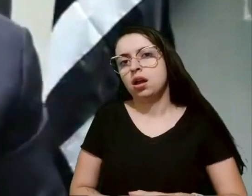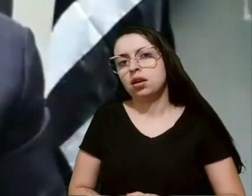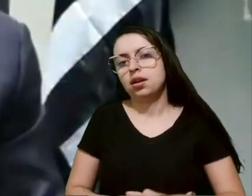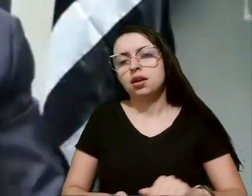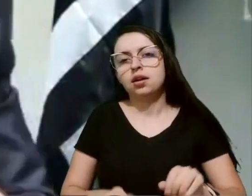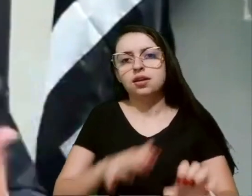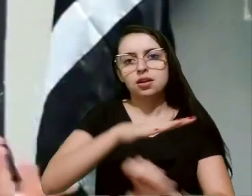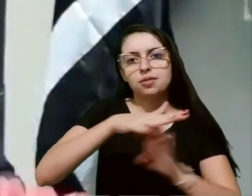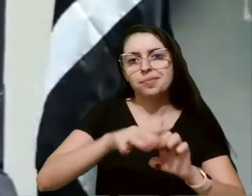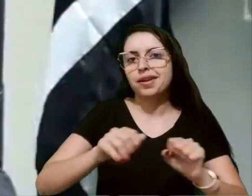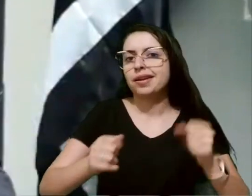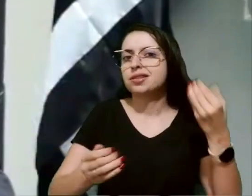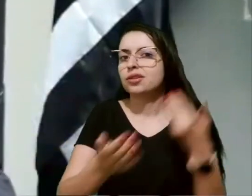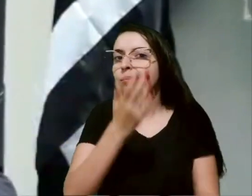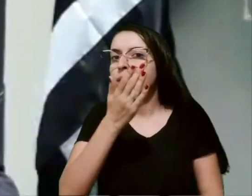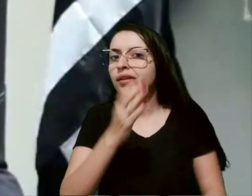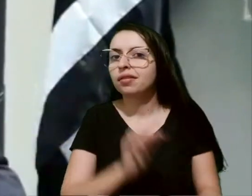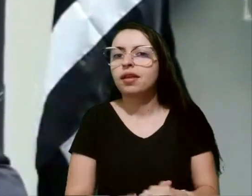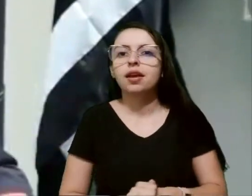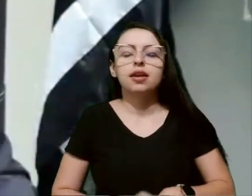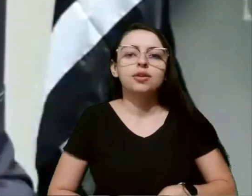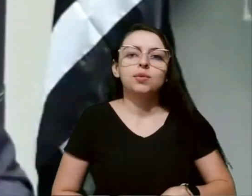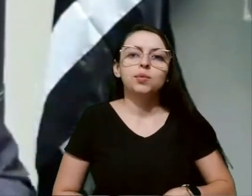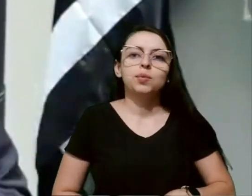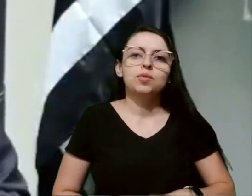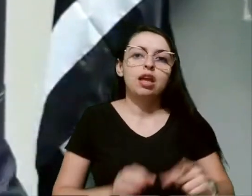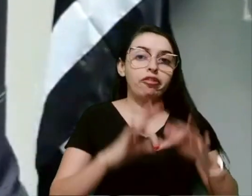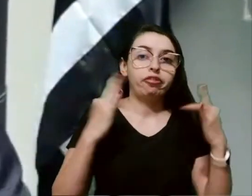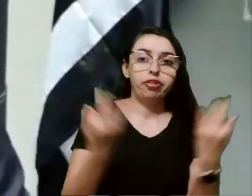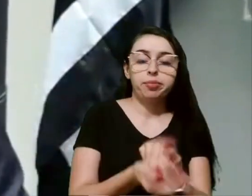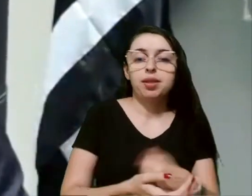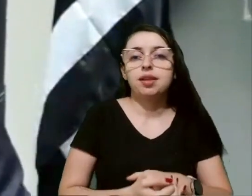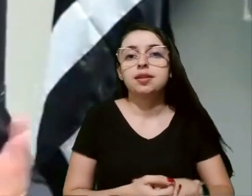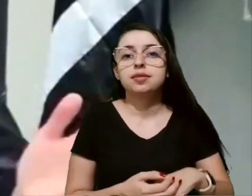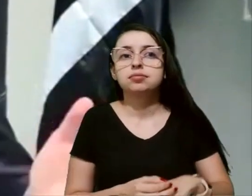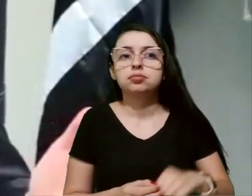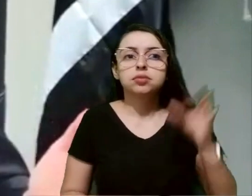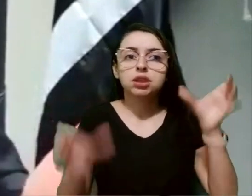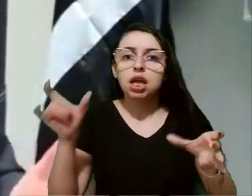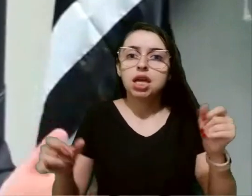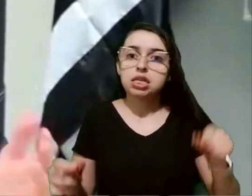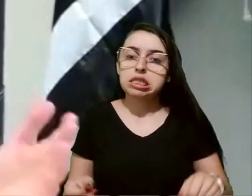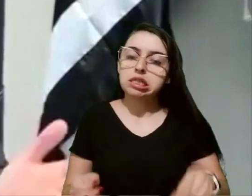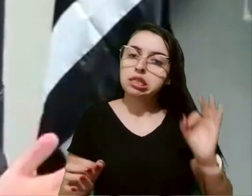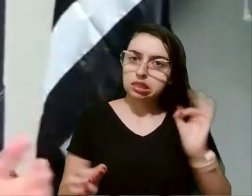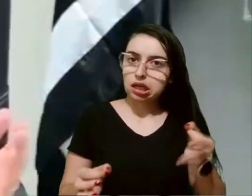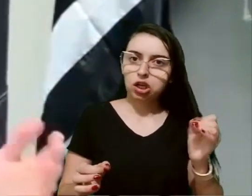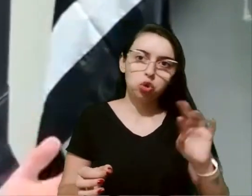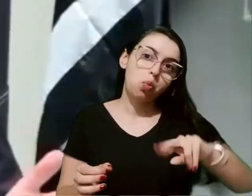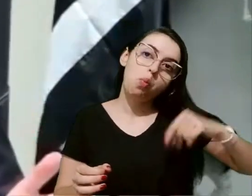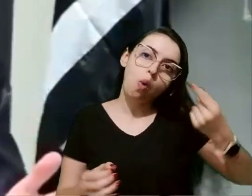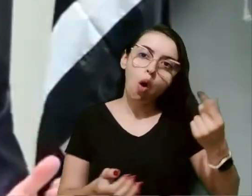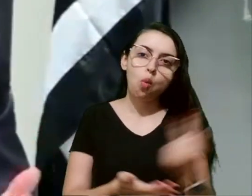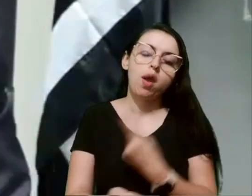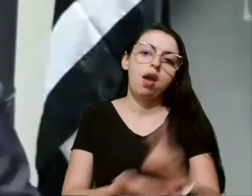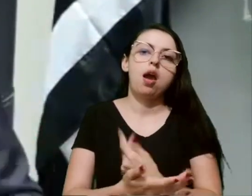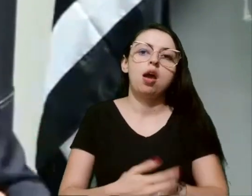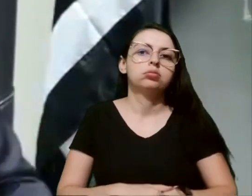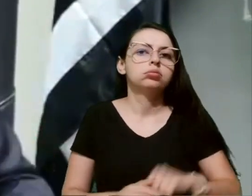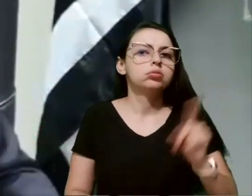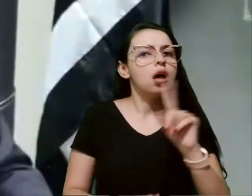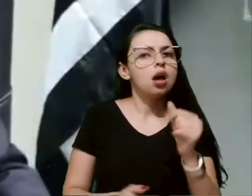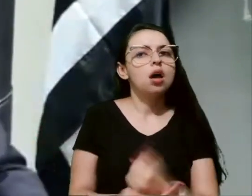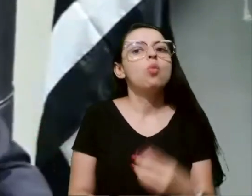disfuncionais. É a nossa rotina. Não é uma questão de quem está certo ou quem está errado, é uma questão de proporção, para variar. É uma questão quantitativa. A gente lida